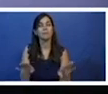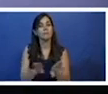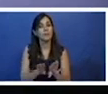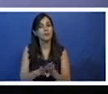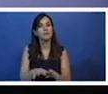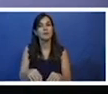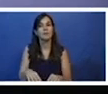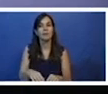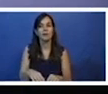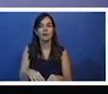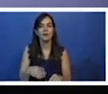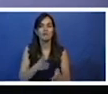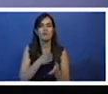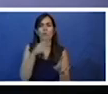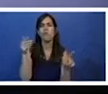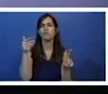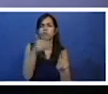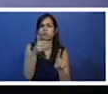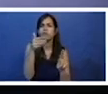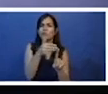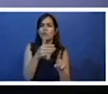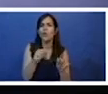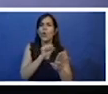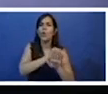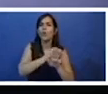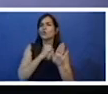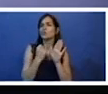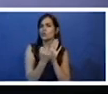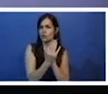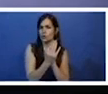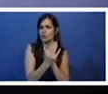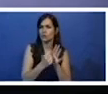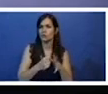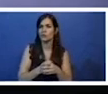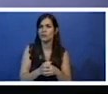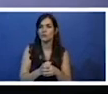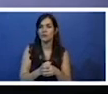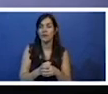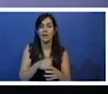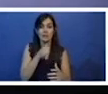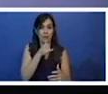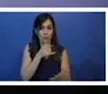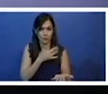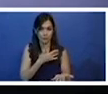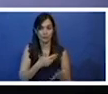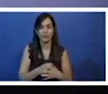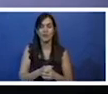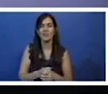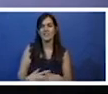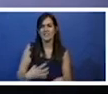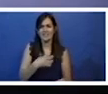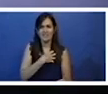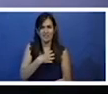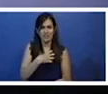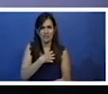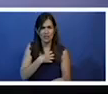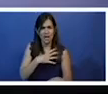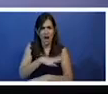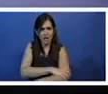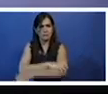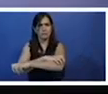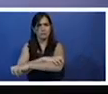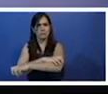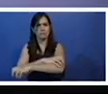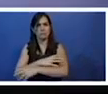o sujeito. Vamos entender então essa oração. Senti me agarrarem